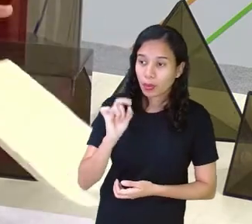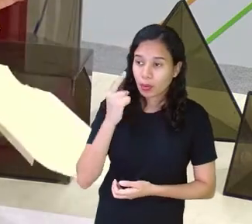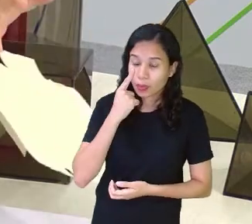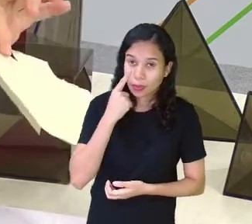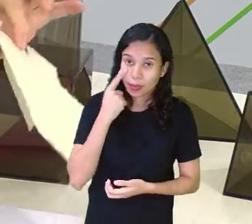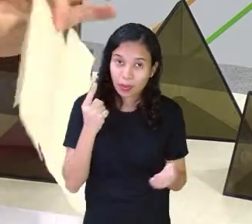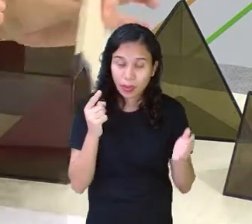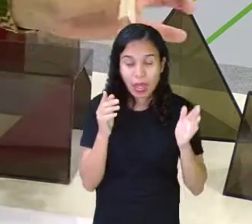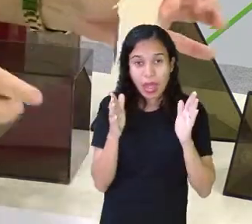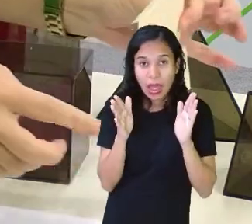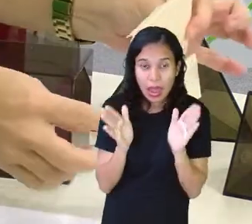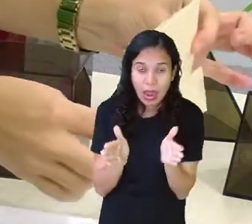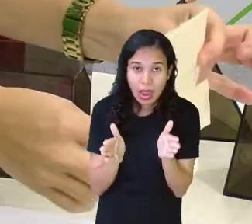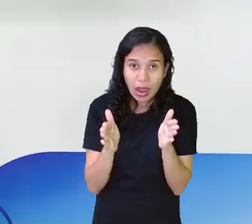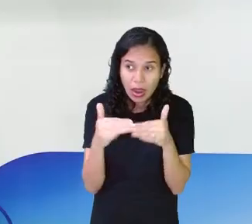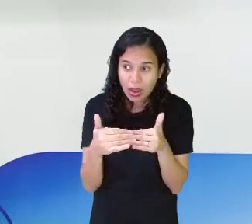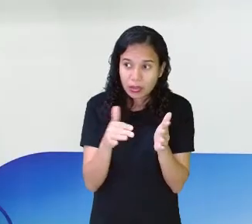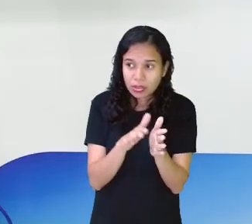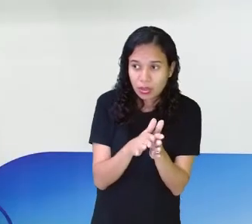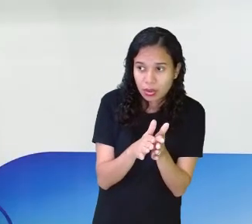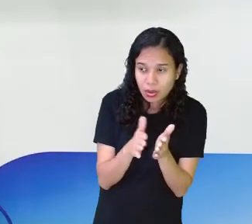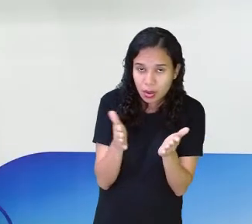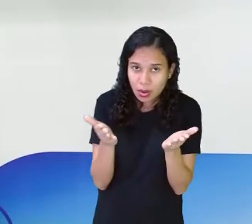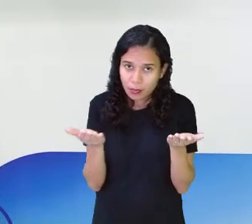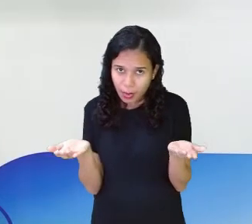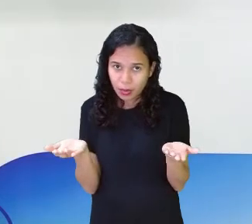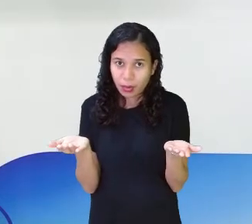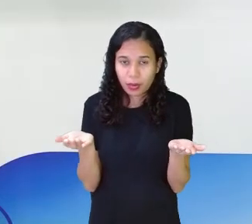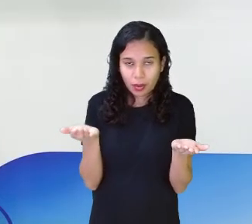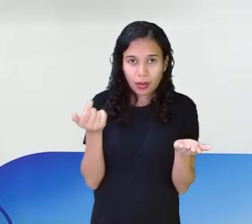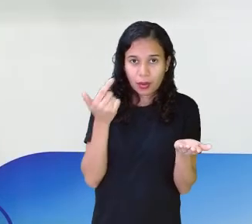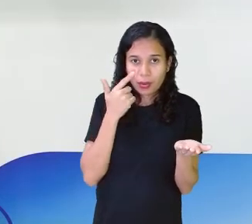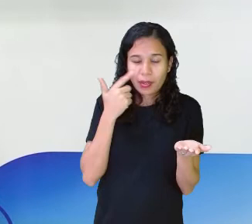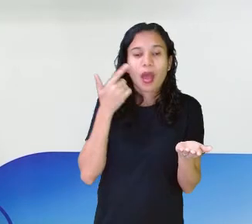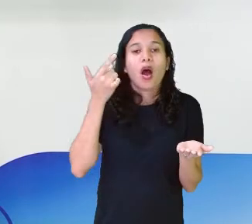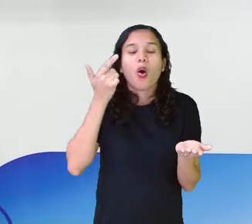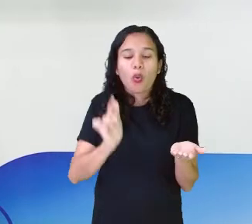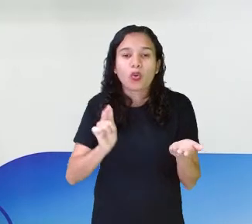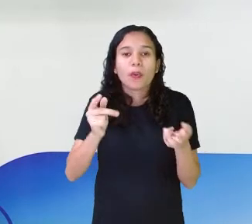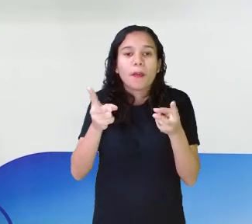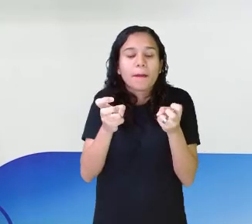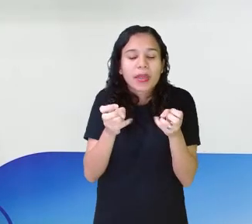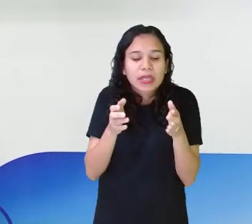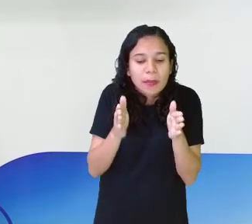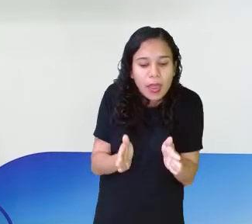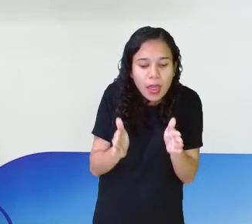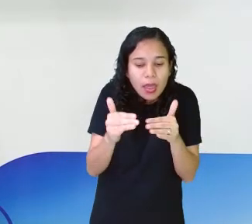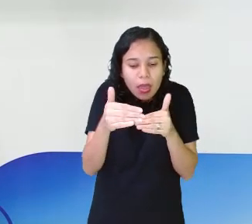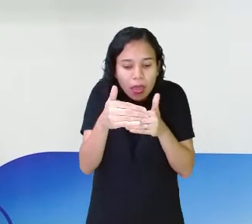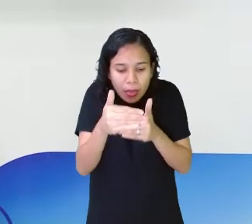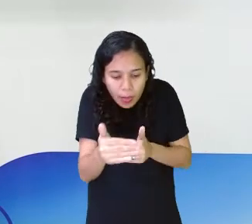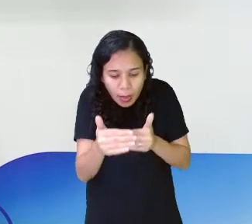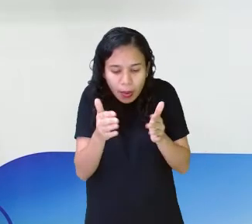essa caixa planificada. Eu consigo perceber